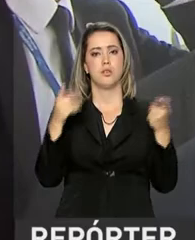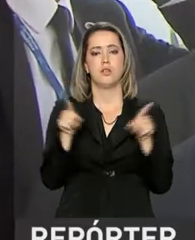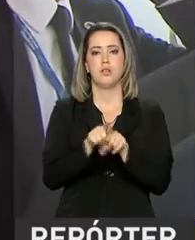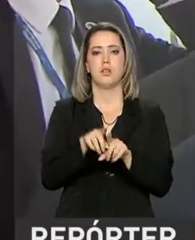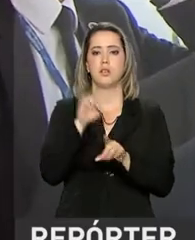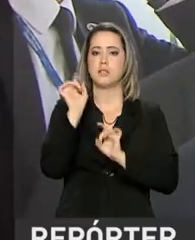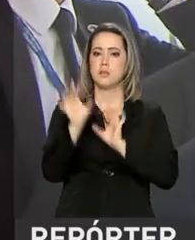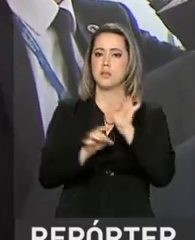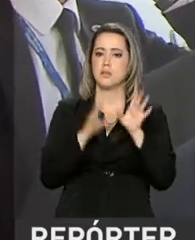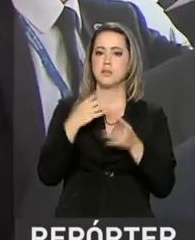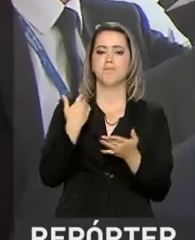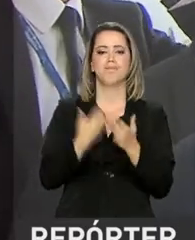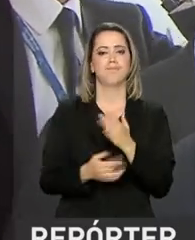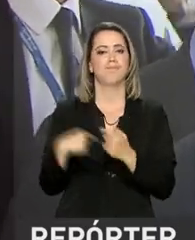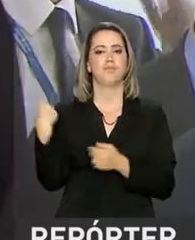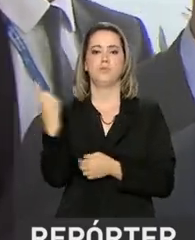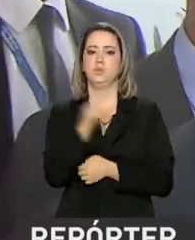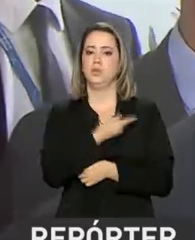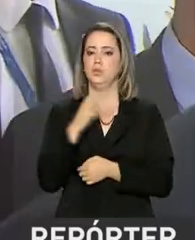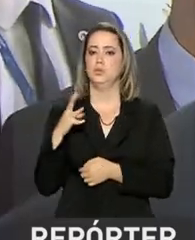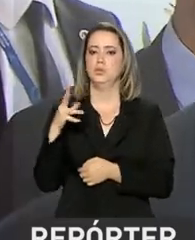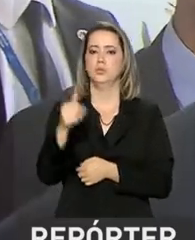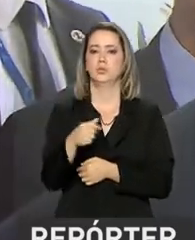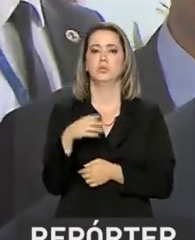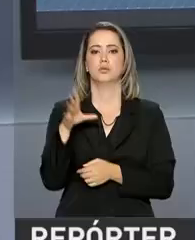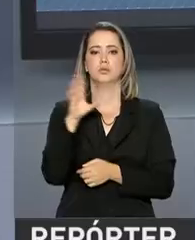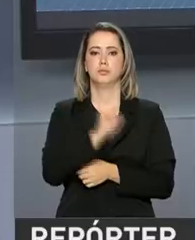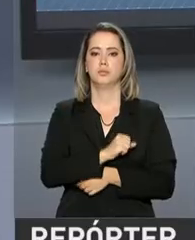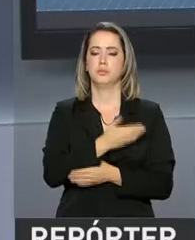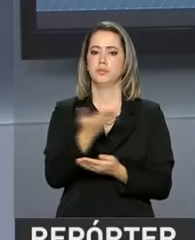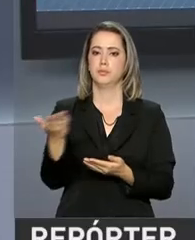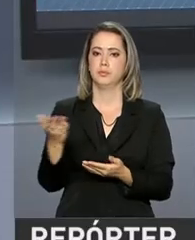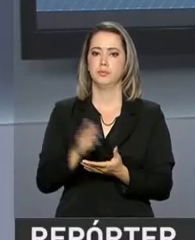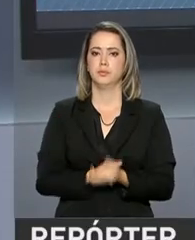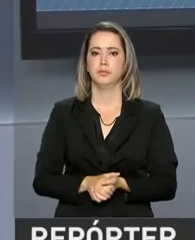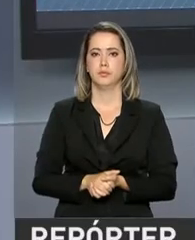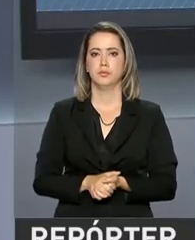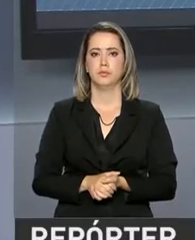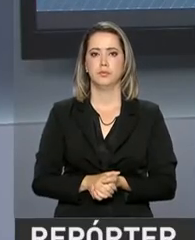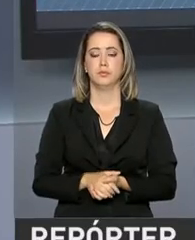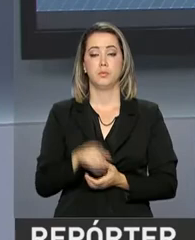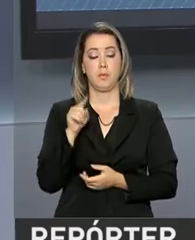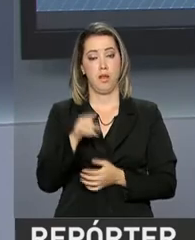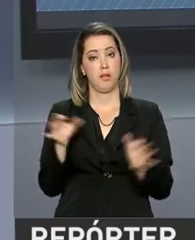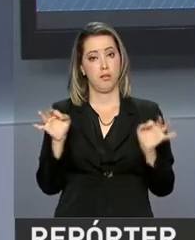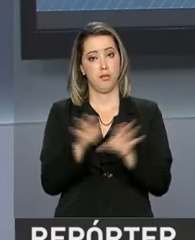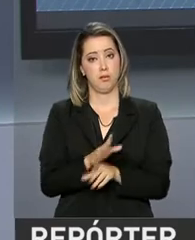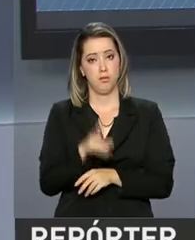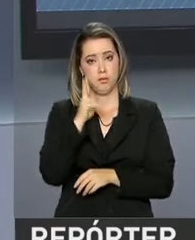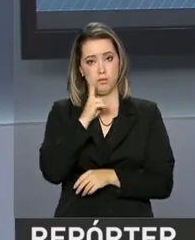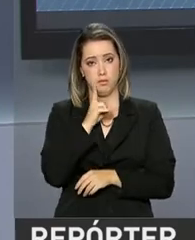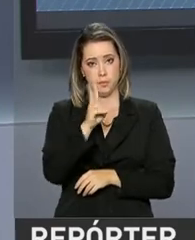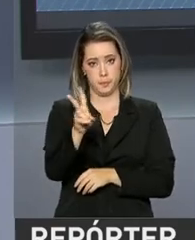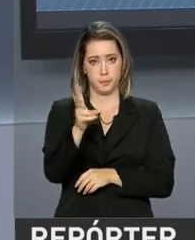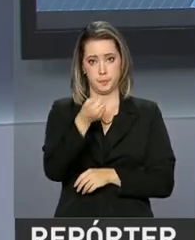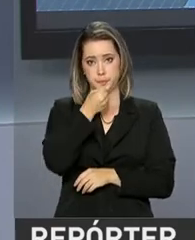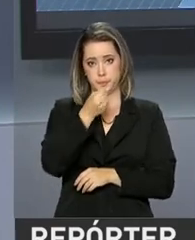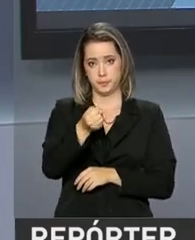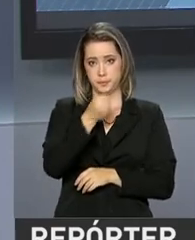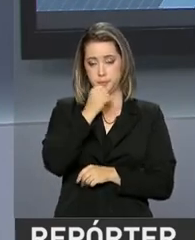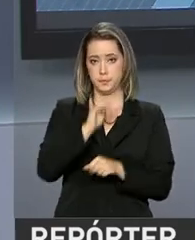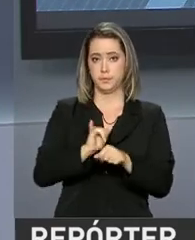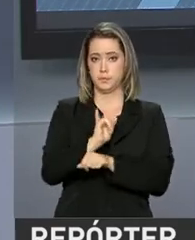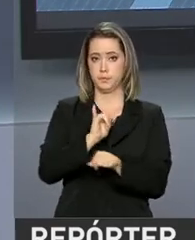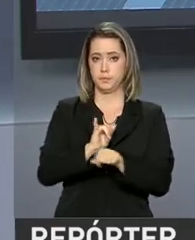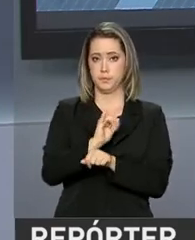especial a perda muito grande para todos nós que amávamos ele esta edição termina aqui você pode rever as reportagens